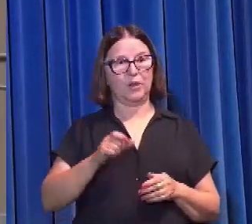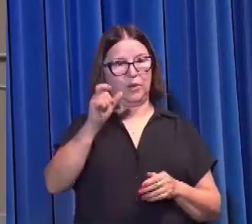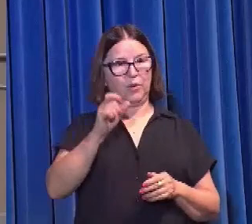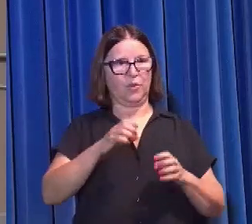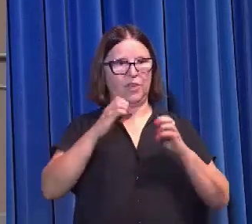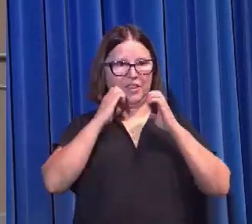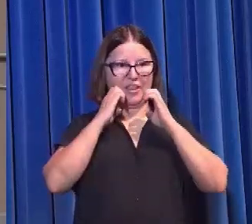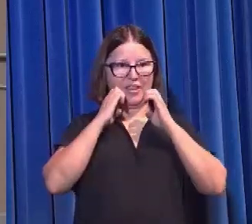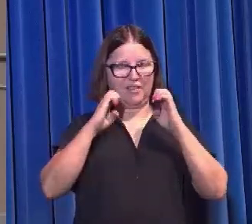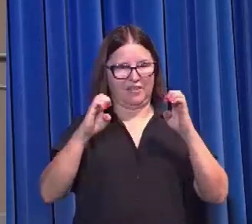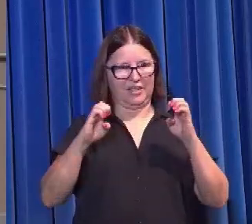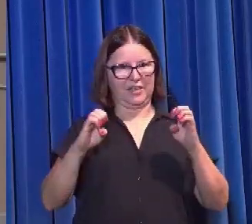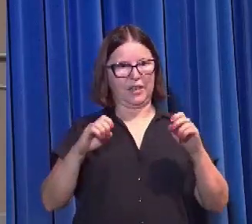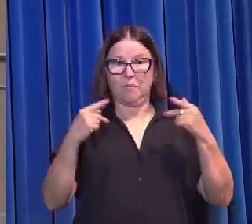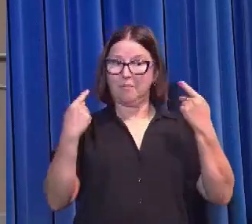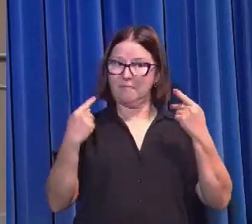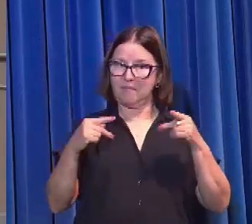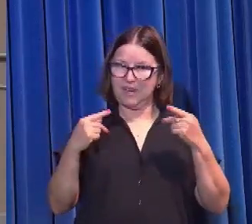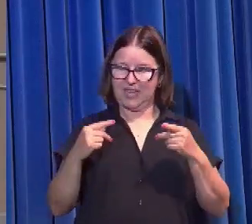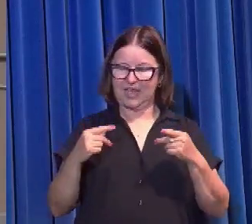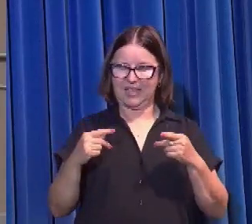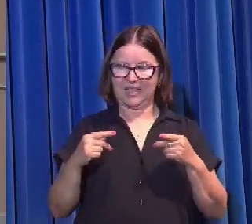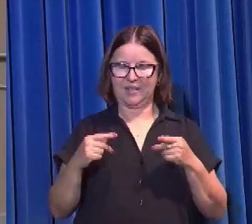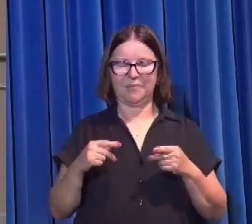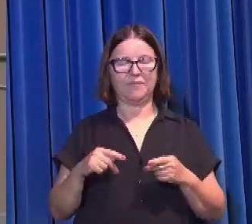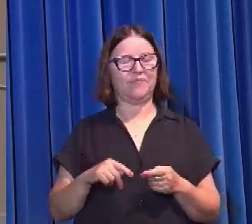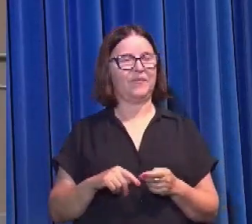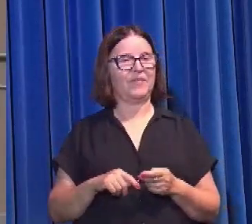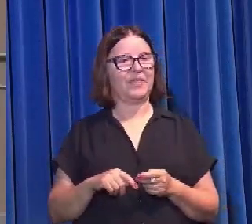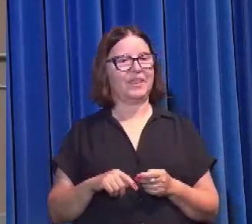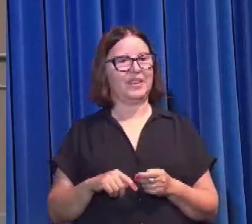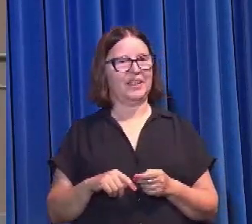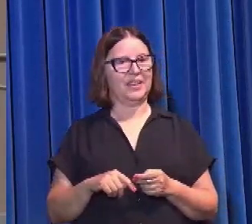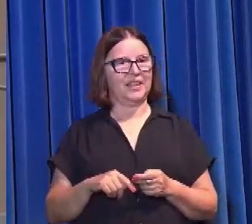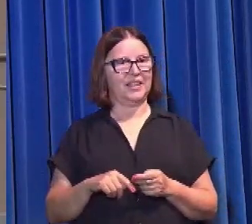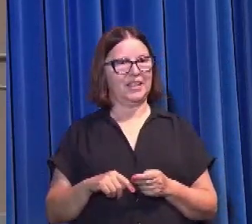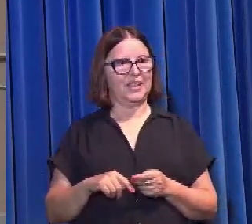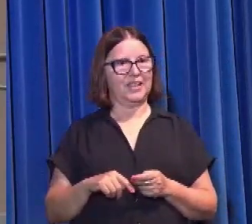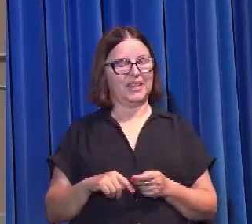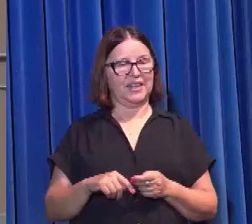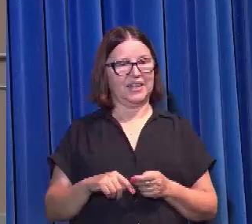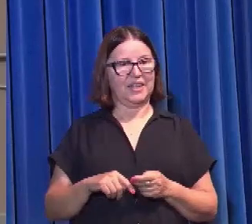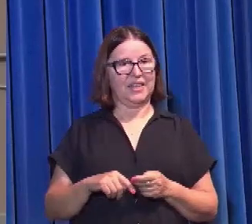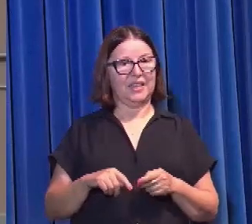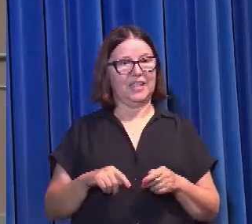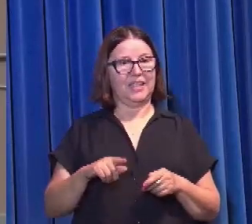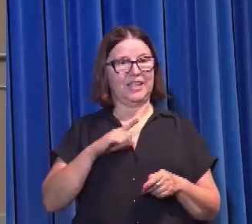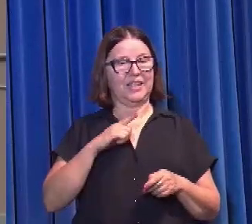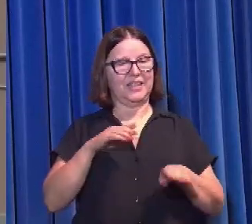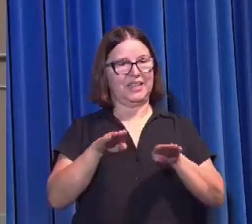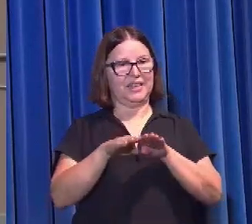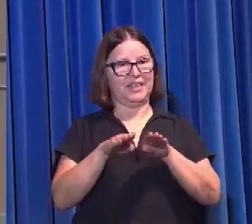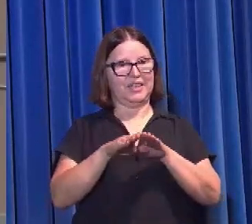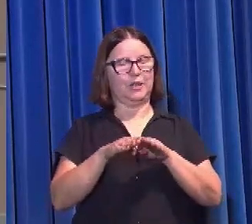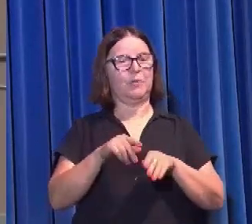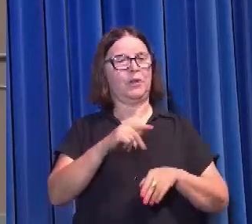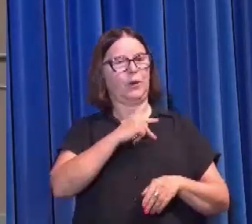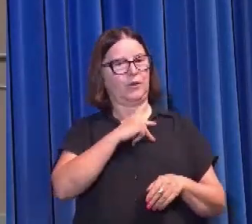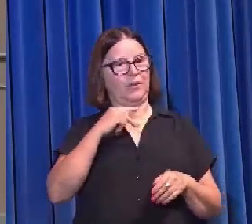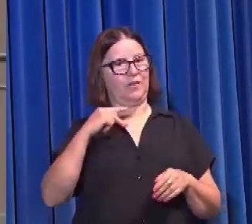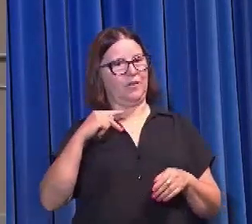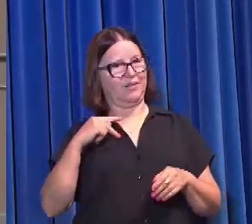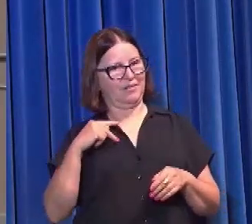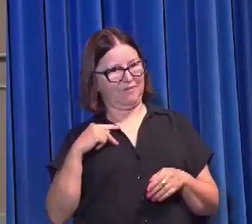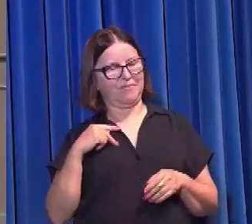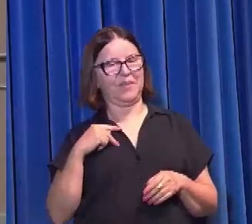cara crê e vem para cá, e aqui tem o pastor mestre. Ele pastoreia a igreja e nos ensina. É o nosso pastor Glênio, pastor Érico,